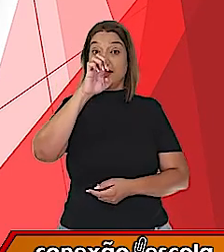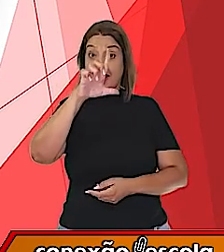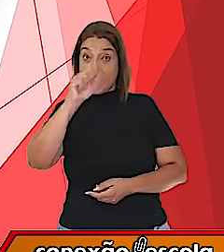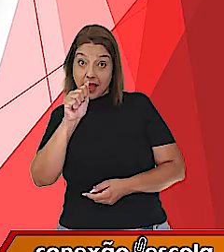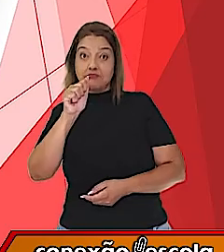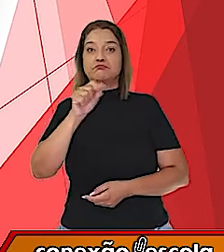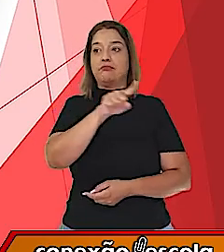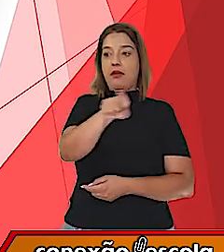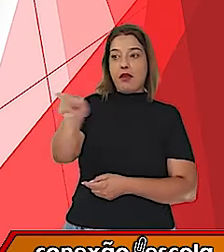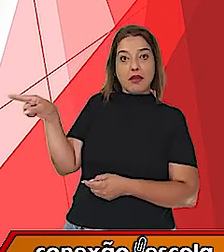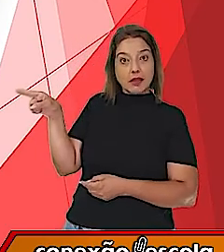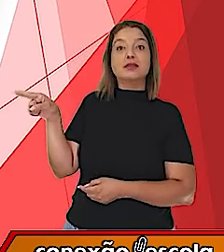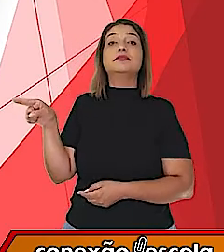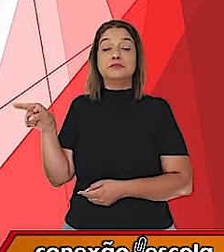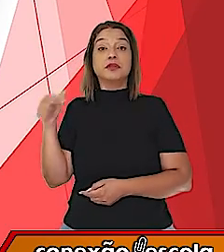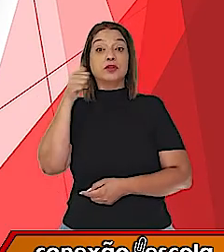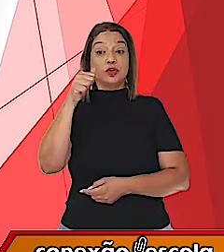eles, elas,